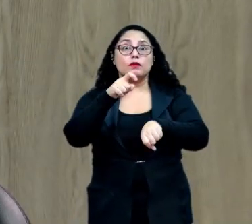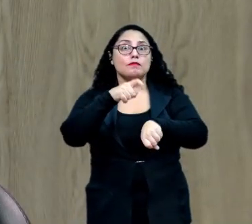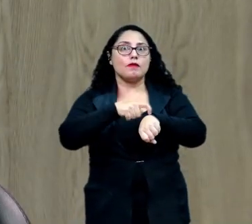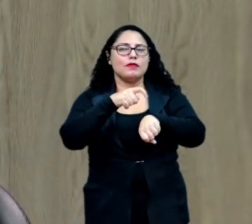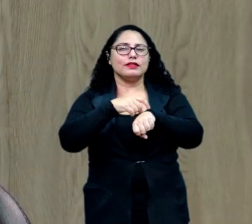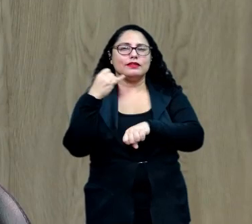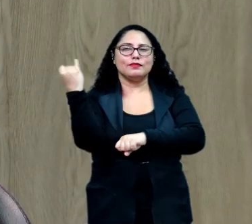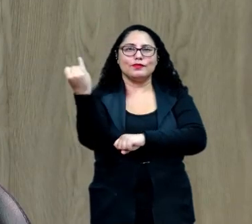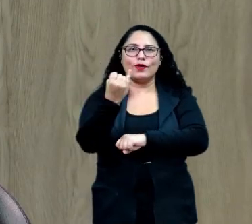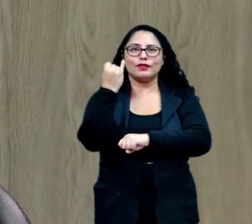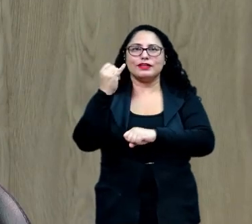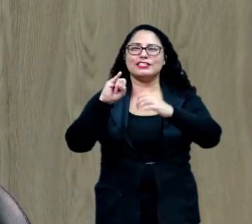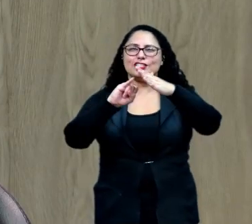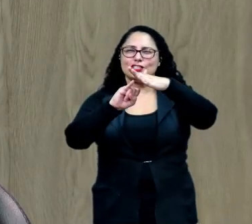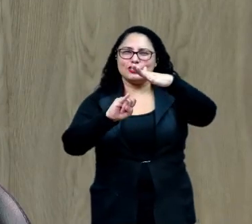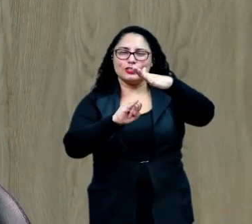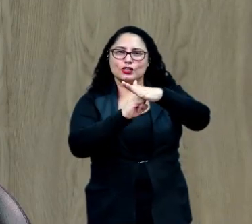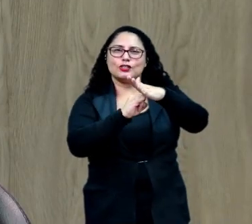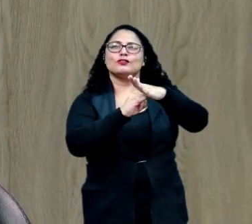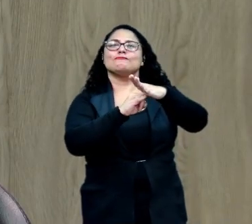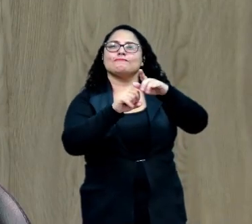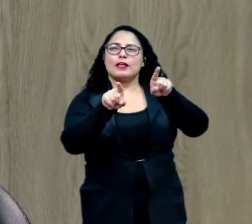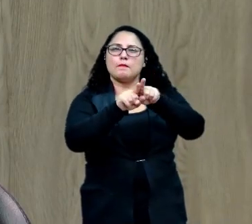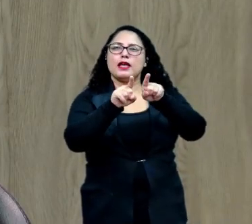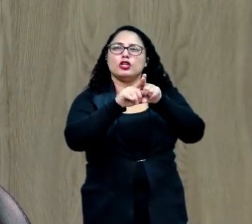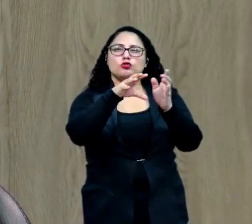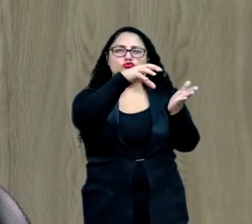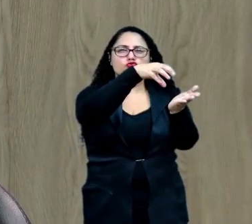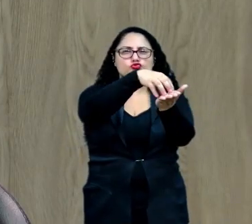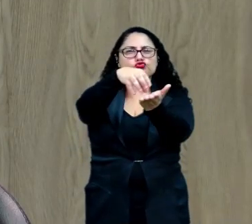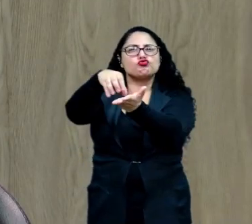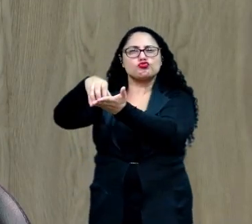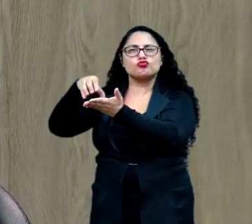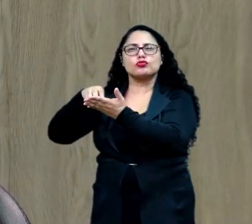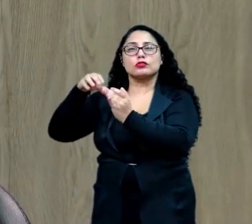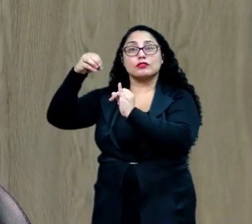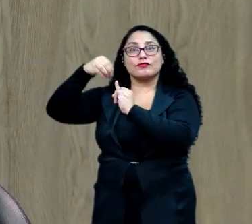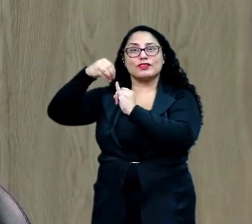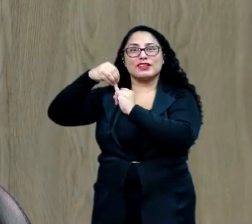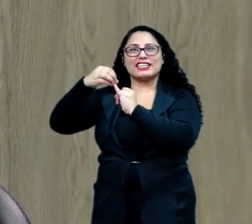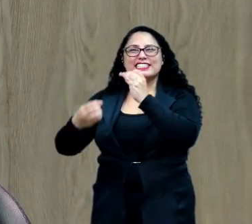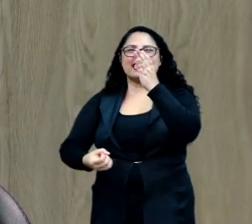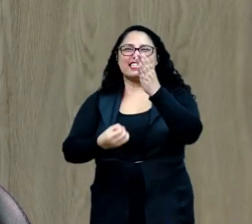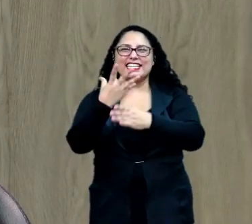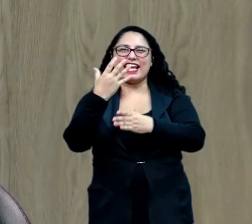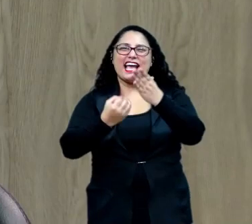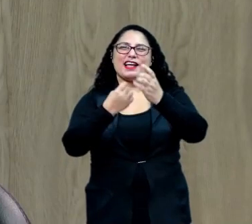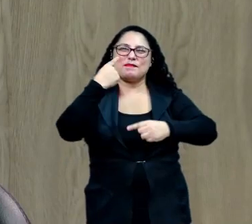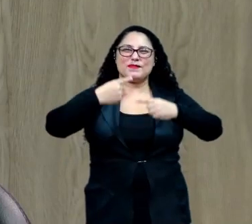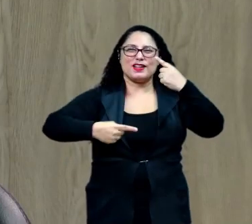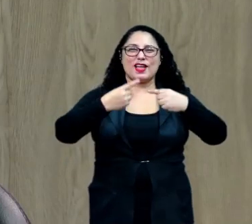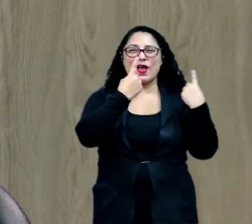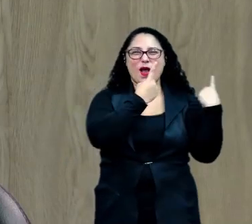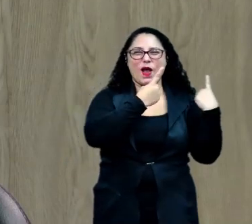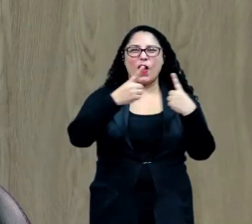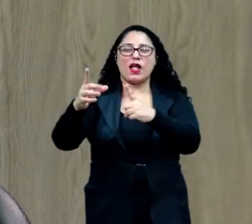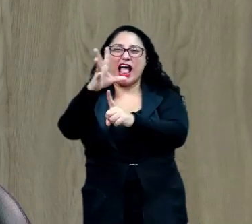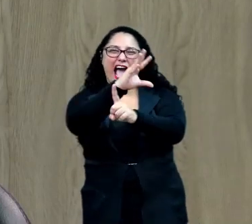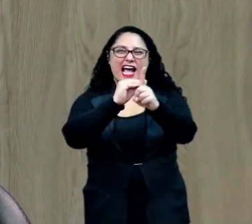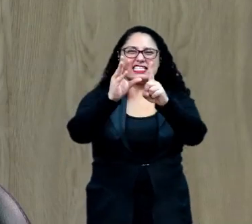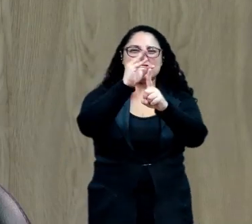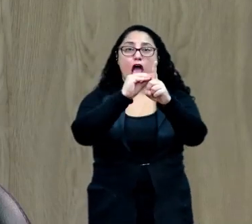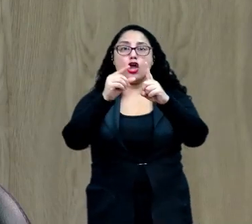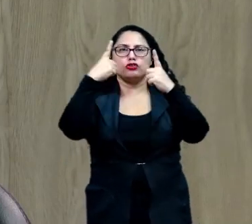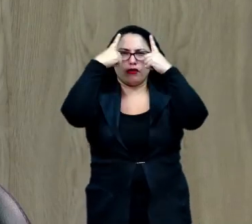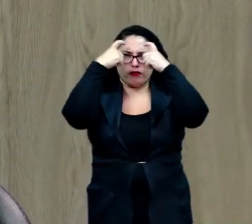muito importante de institucionalização dos núcleos, né, no IFB, e também de construção de uma política de combate ao assédio e às